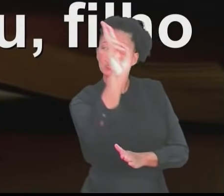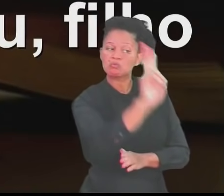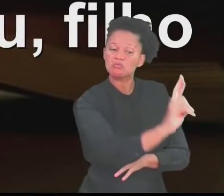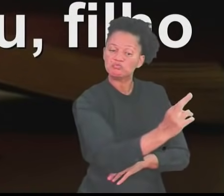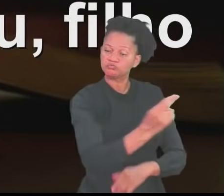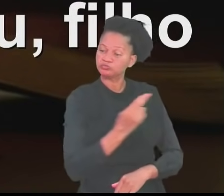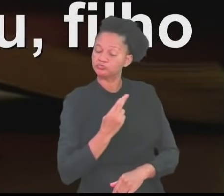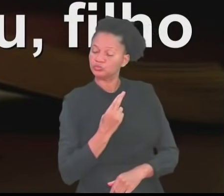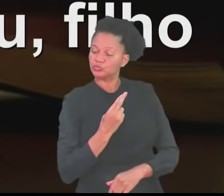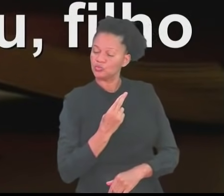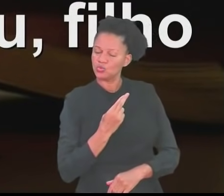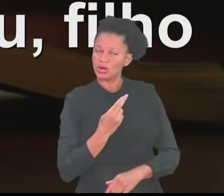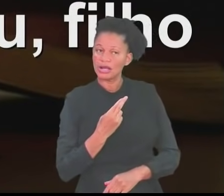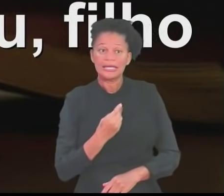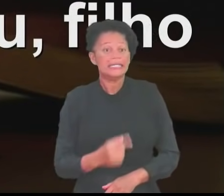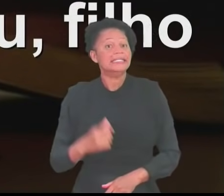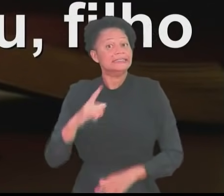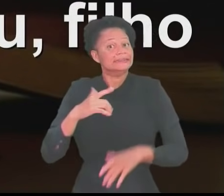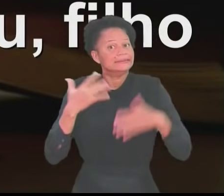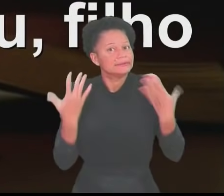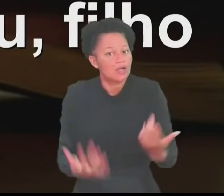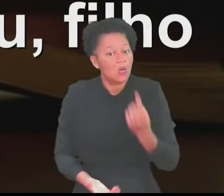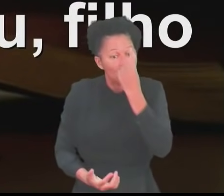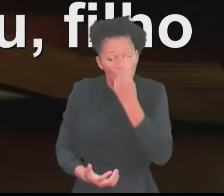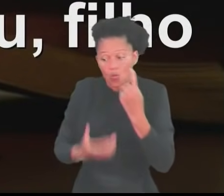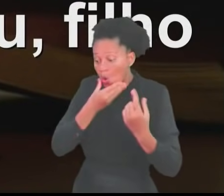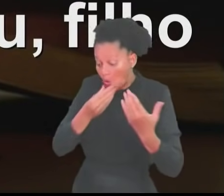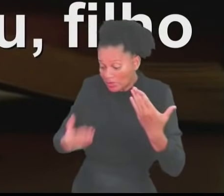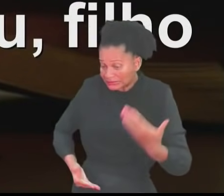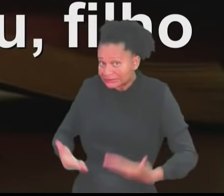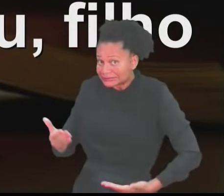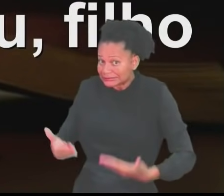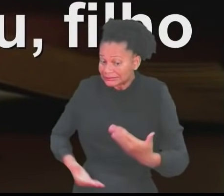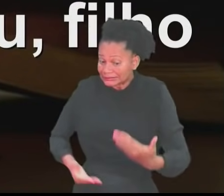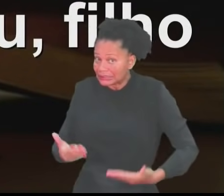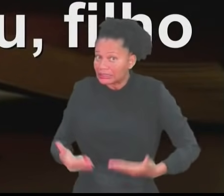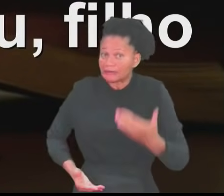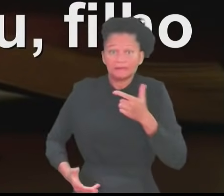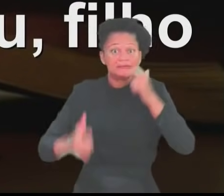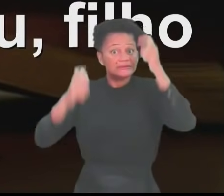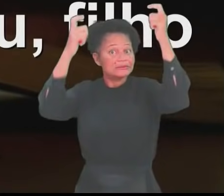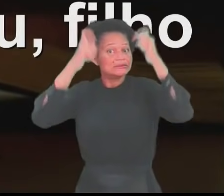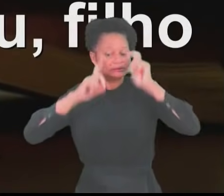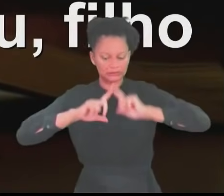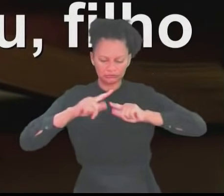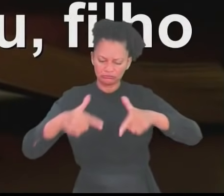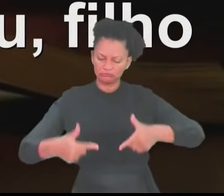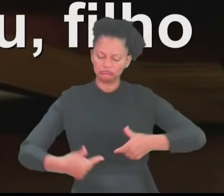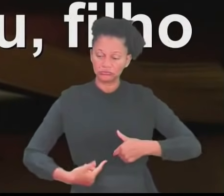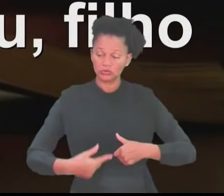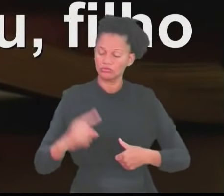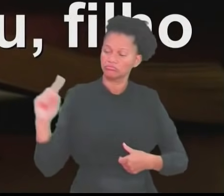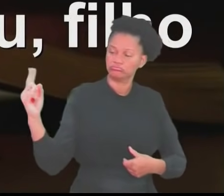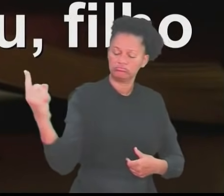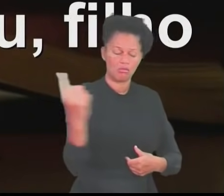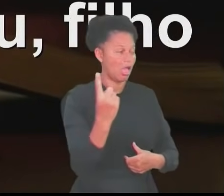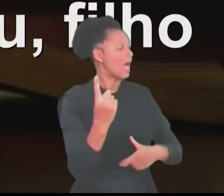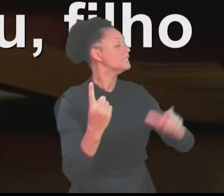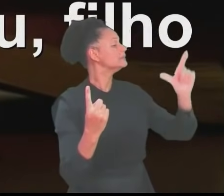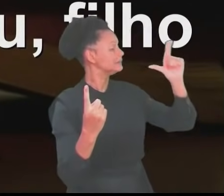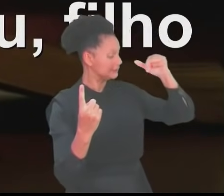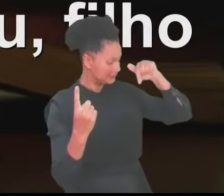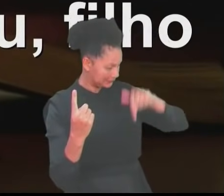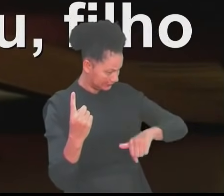Então respondeu um dos servos do rei de Israel e disse: